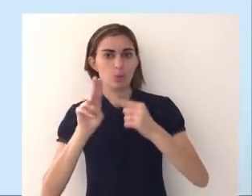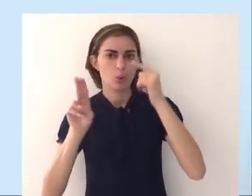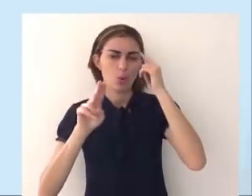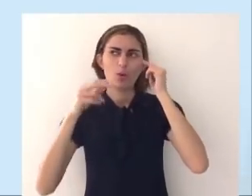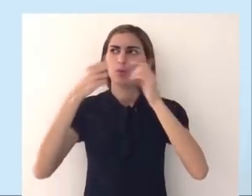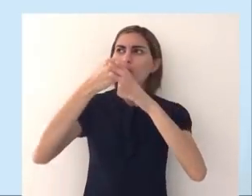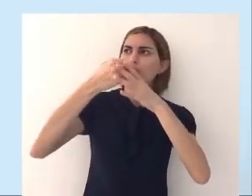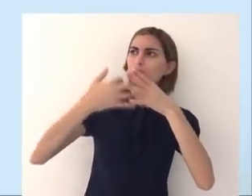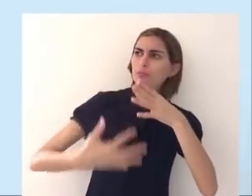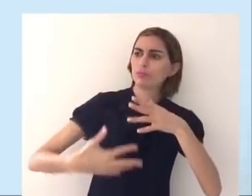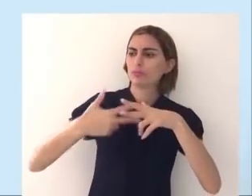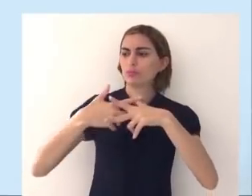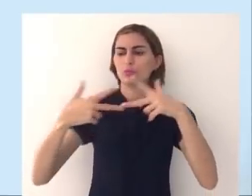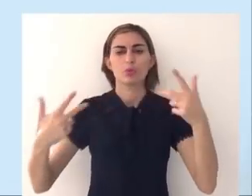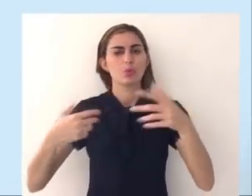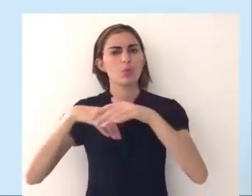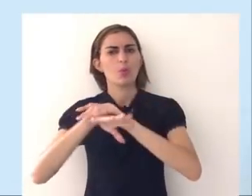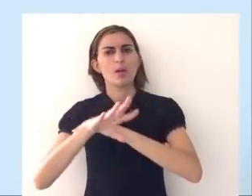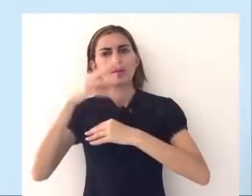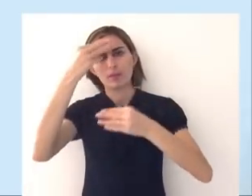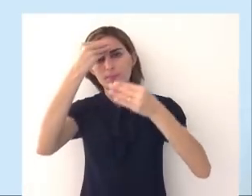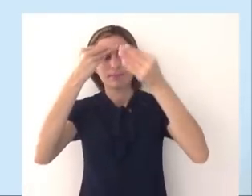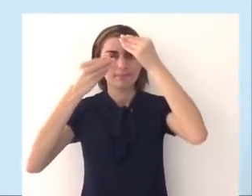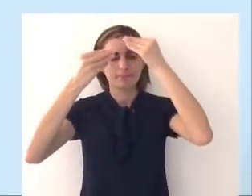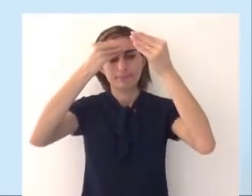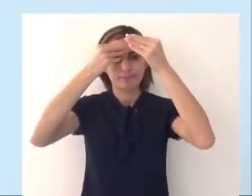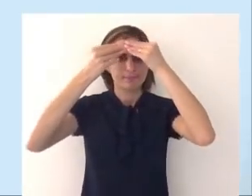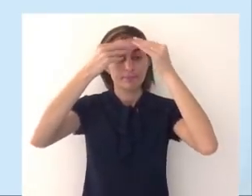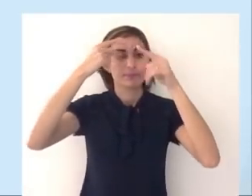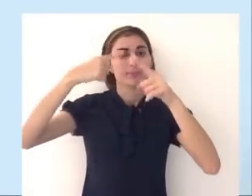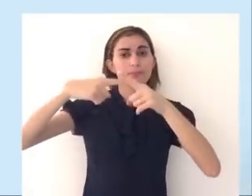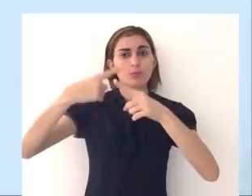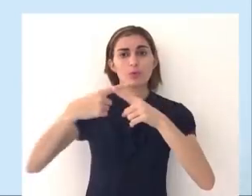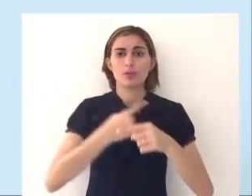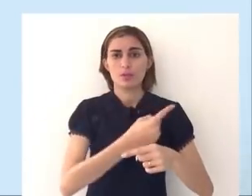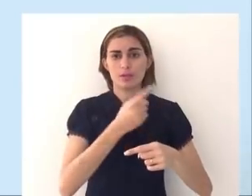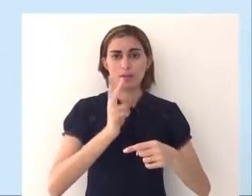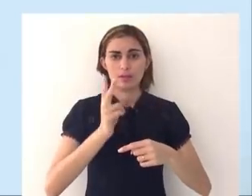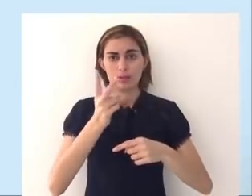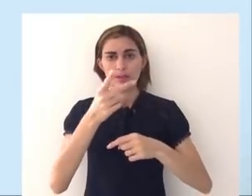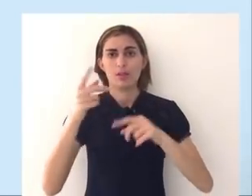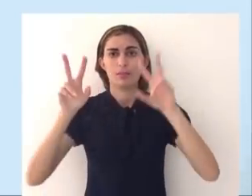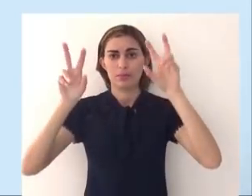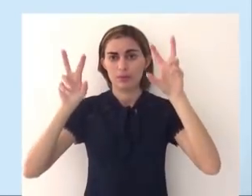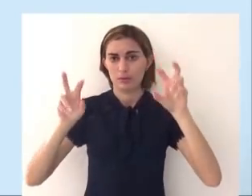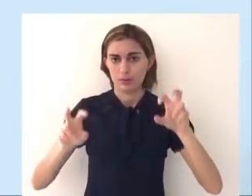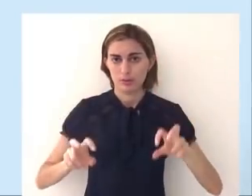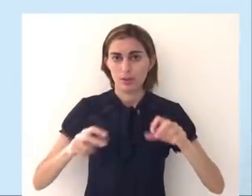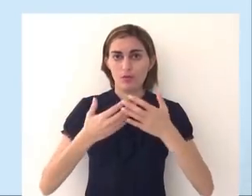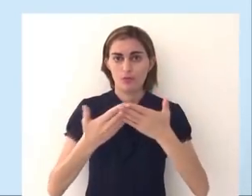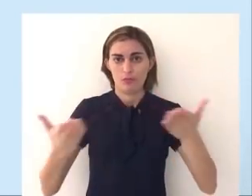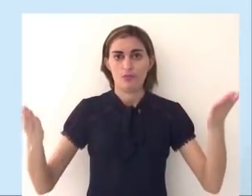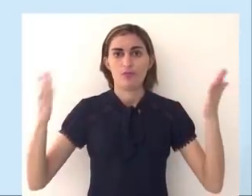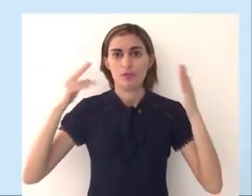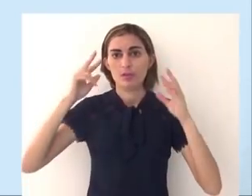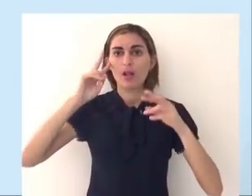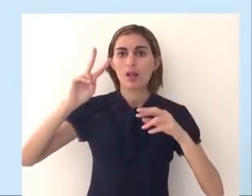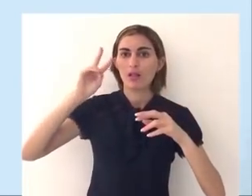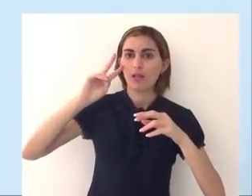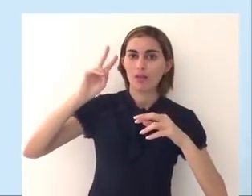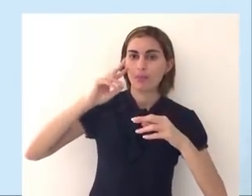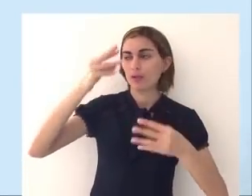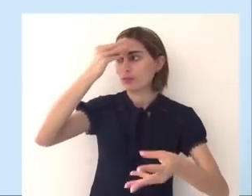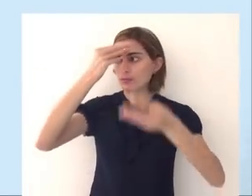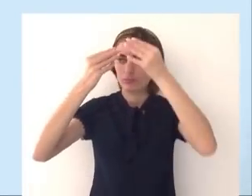gente está definindo, com as coisas, guardar, memorizar aquilo ali, porque cada vez que a gente vai usando aquele termo, você vai